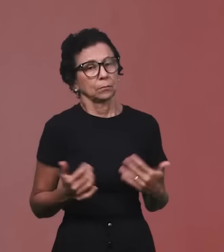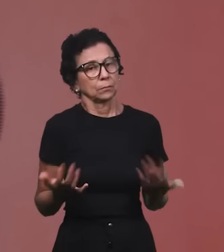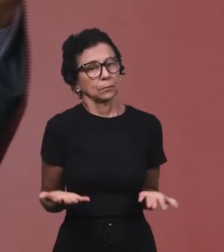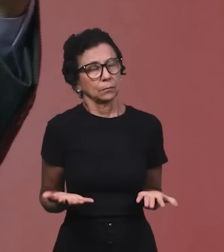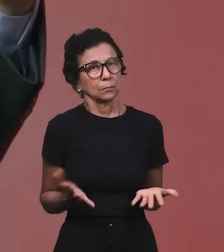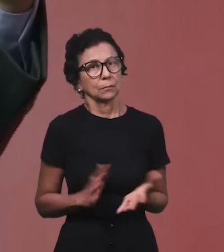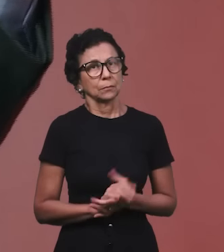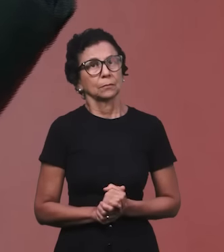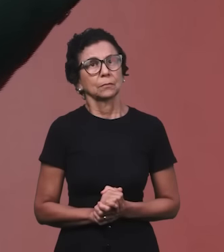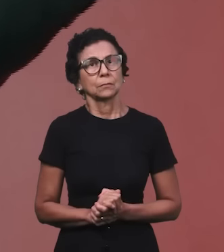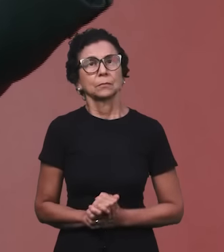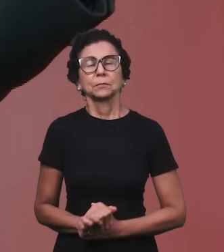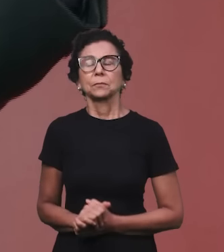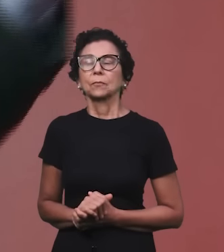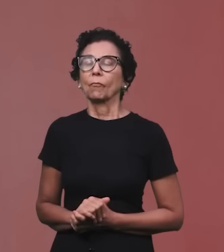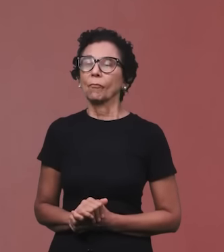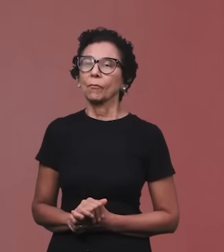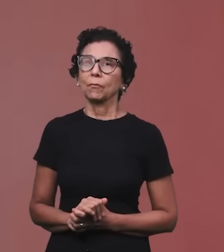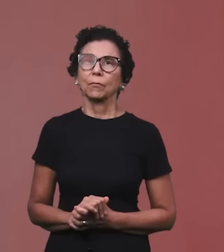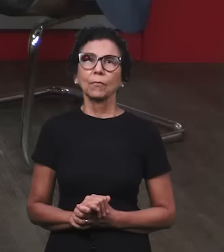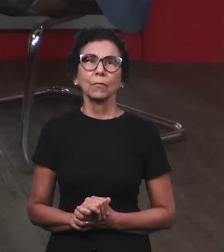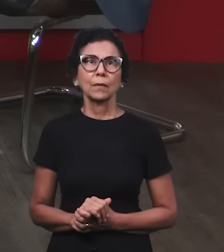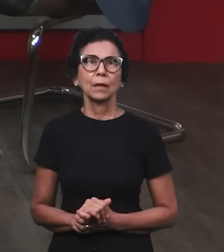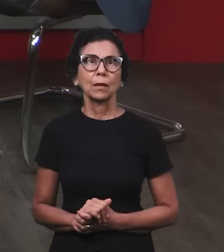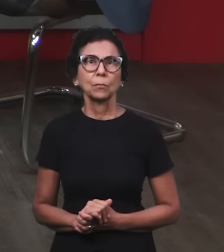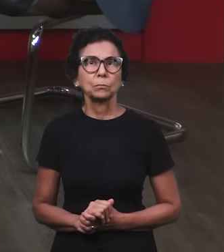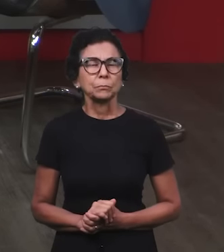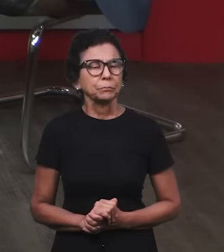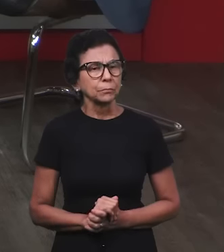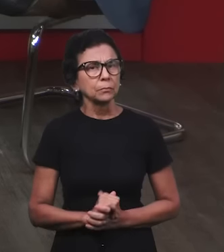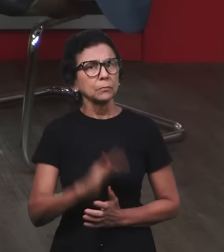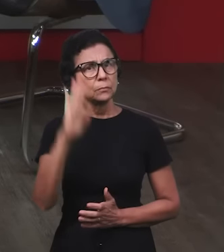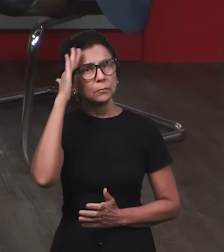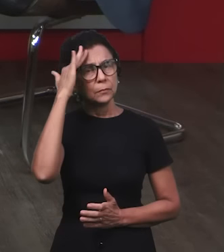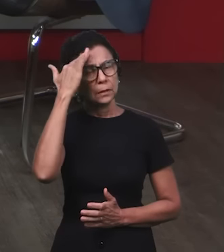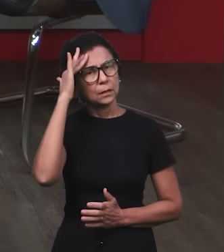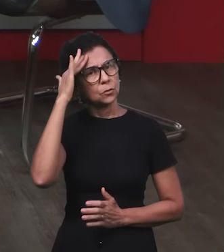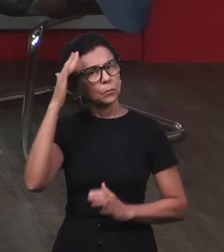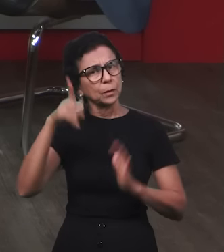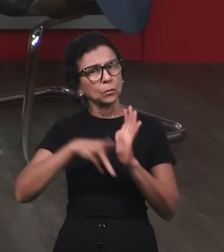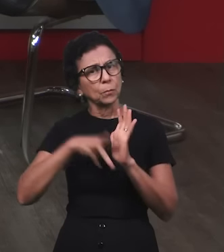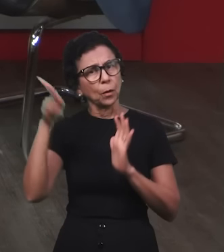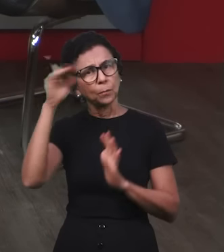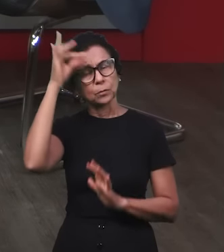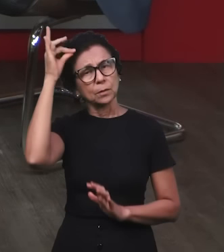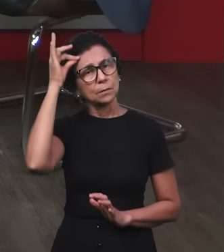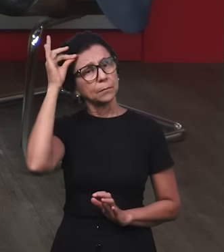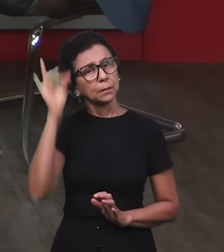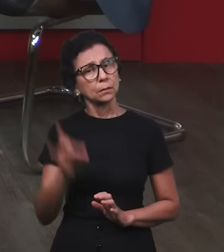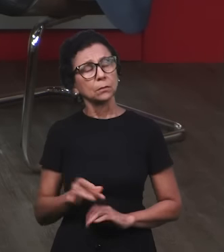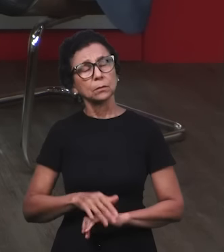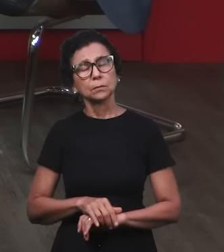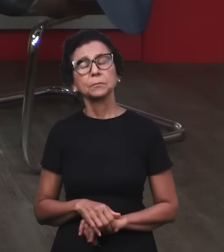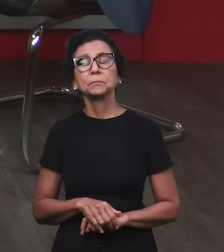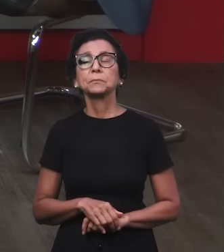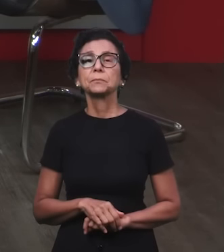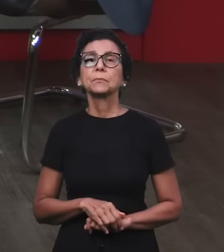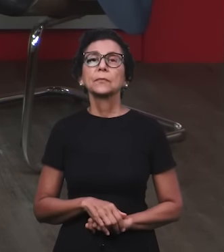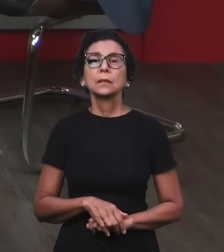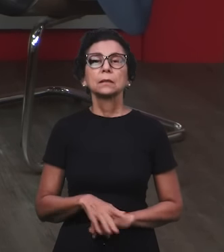dizer, mas o Paulo entendeu, que repreendeu o adversário. Muito importante, é muito importante. O discernimento é um negócio assim. Então a gente vê sempre no Velho